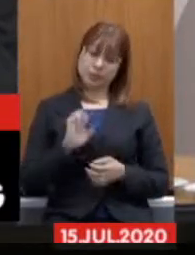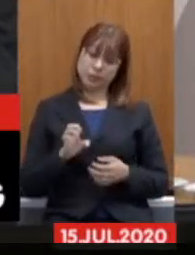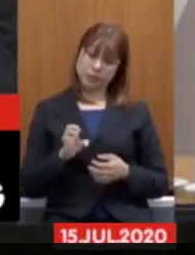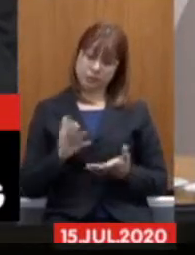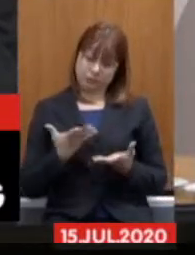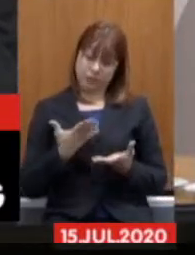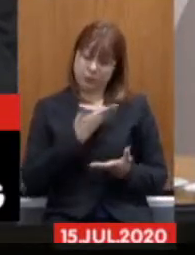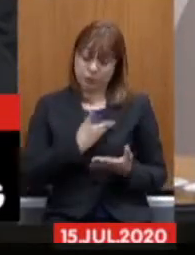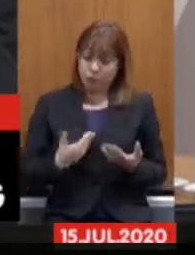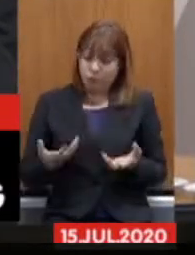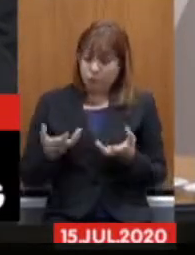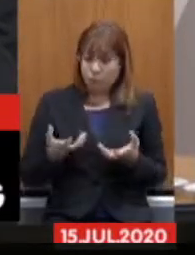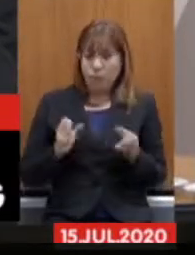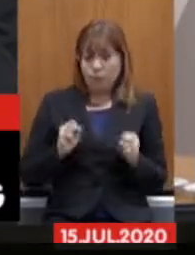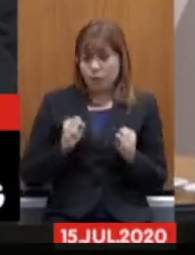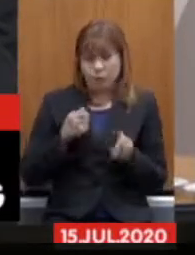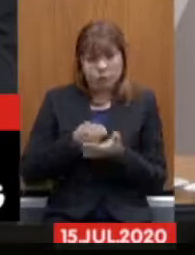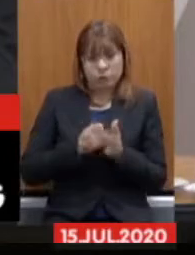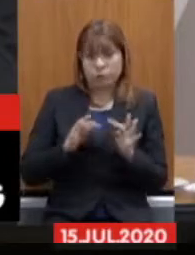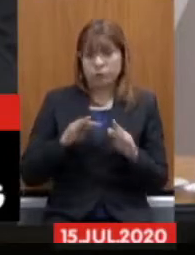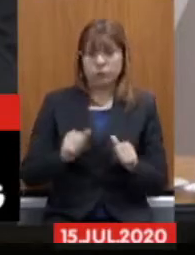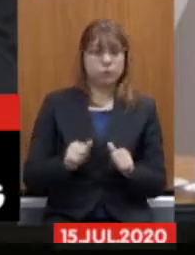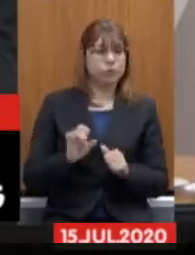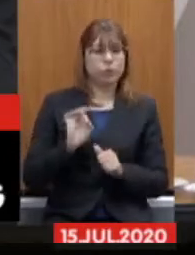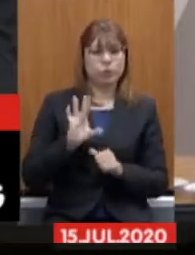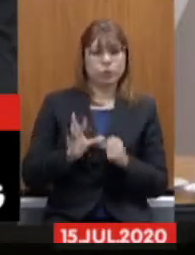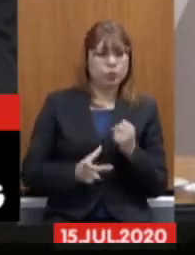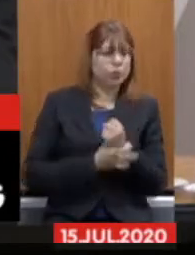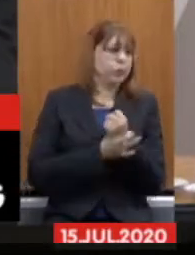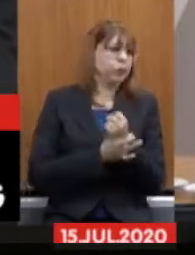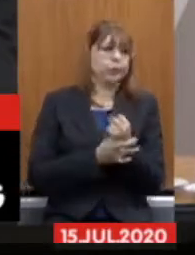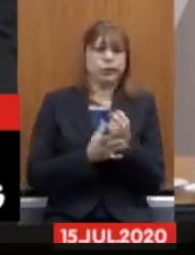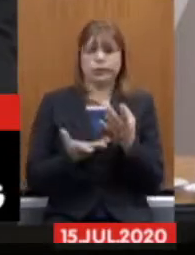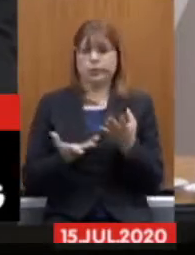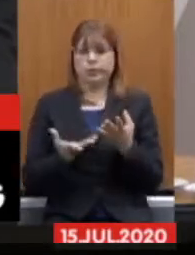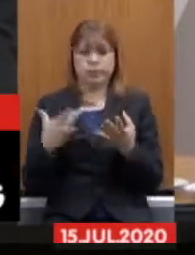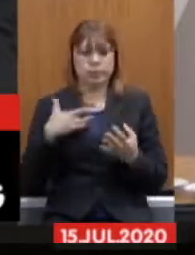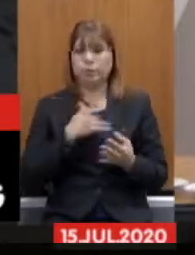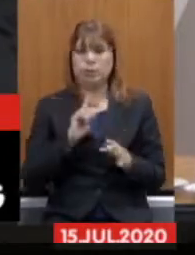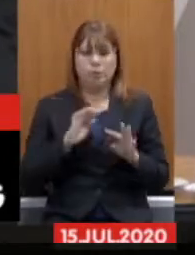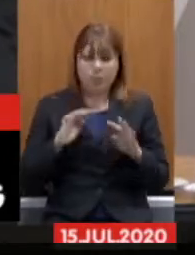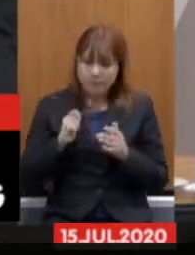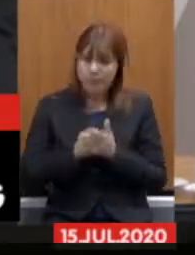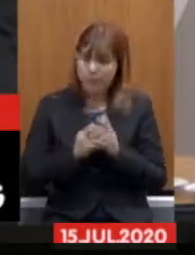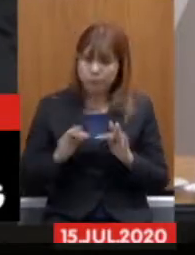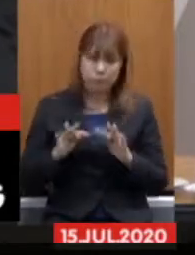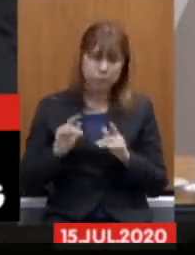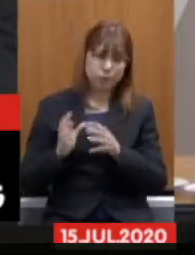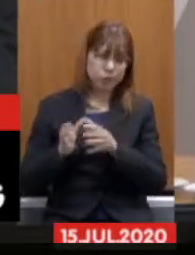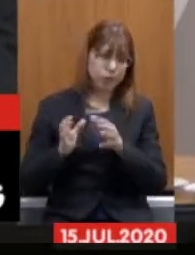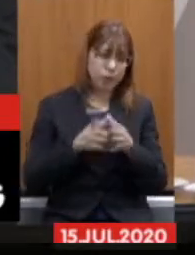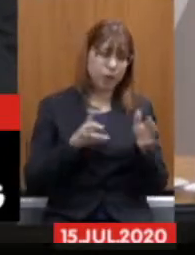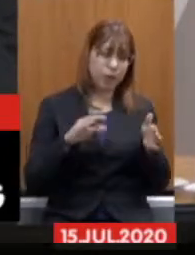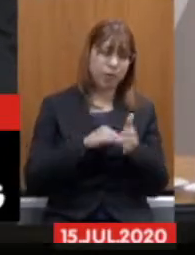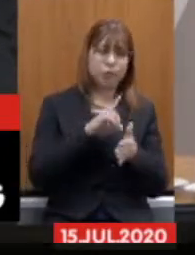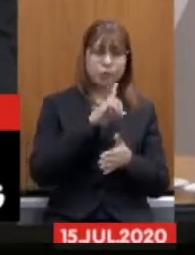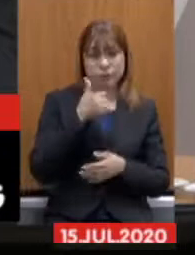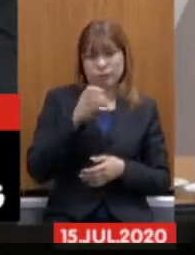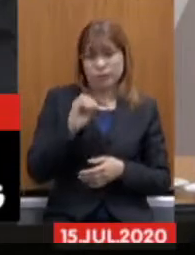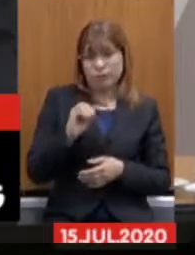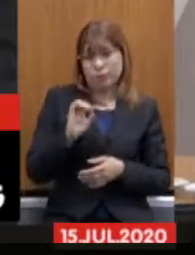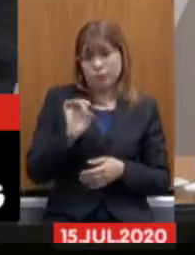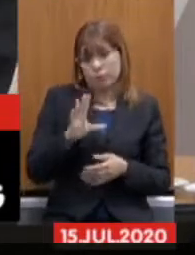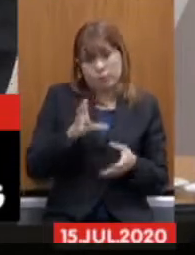se fosse opção de pagar era todo mundo era só segurança saúde não pagava o servidor todas as categorias até o dia dessa é só